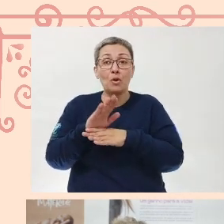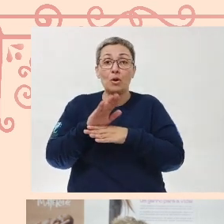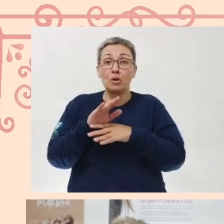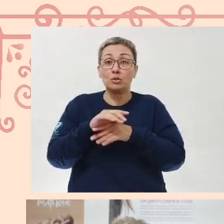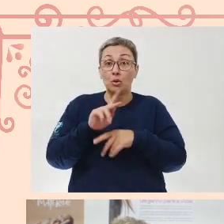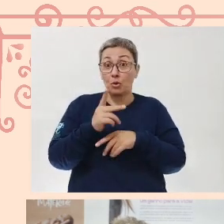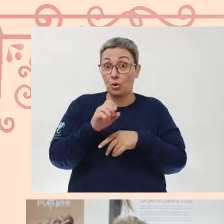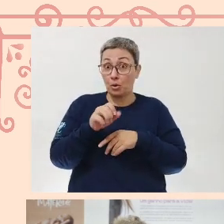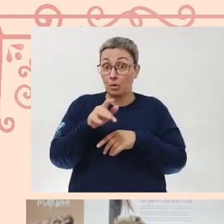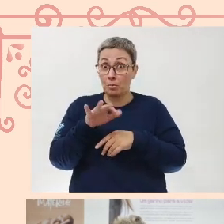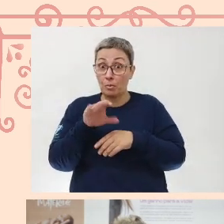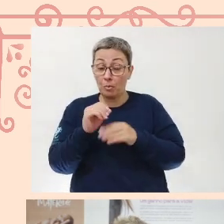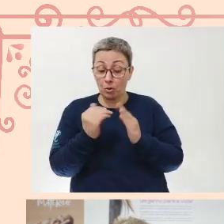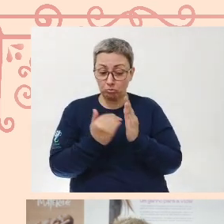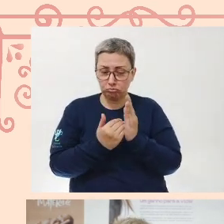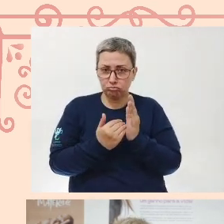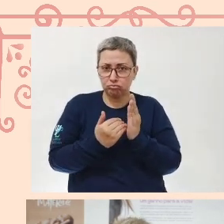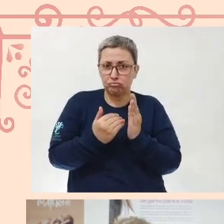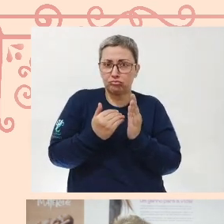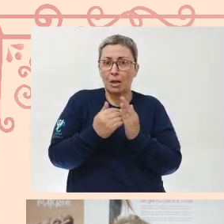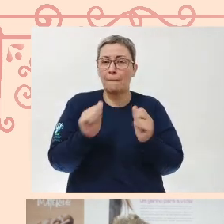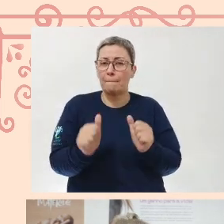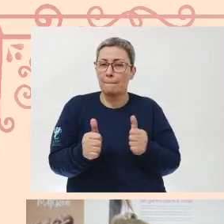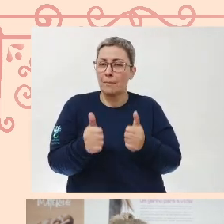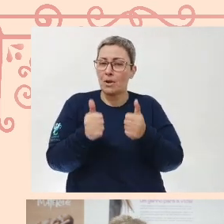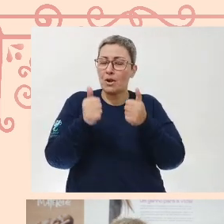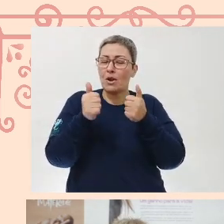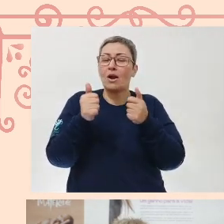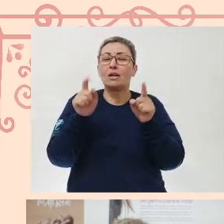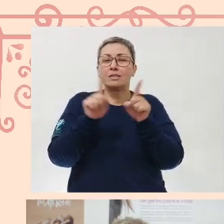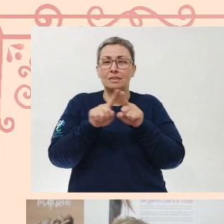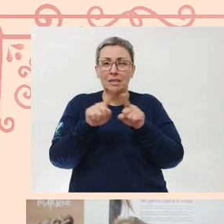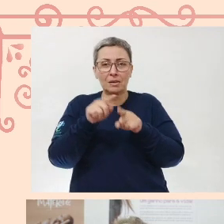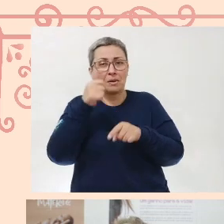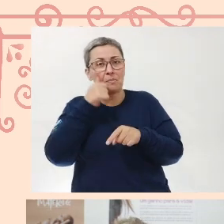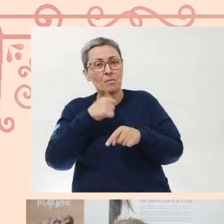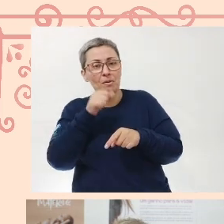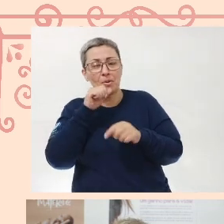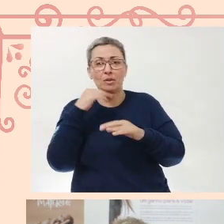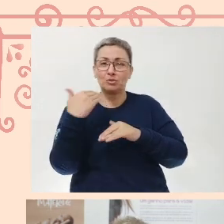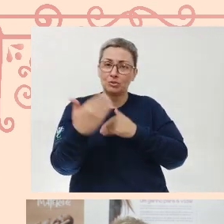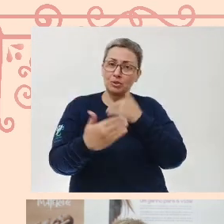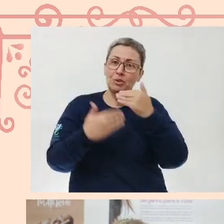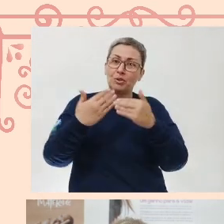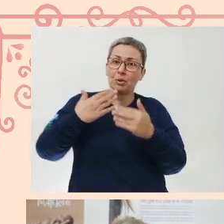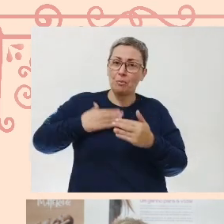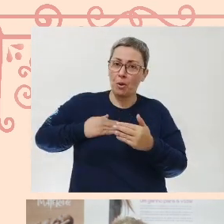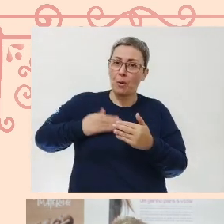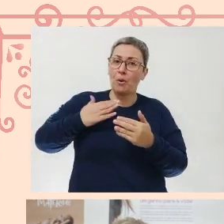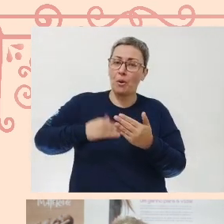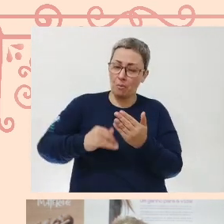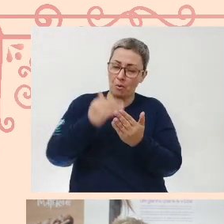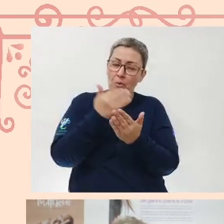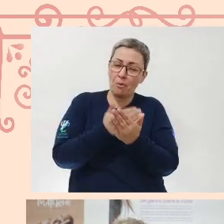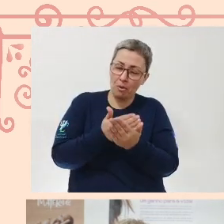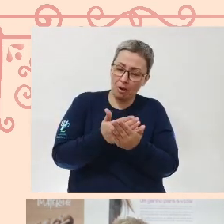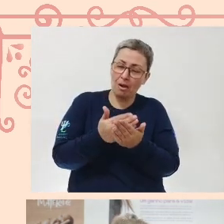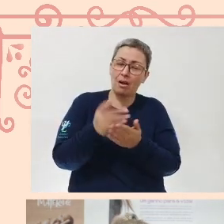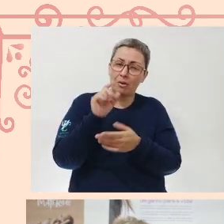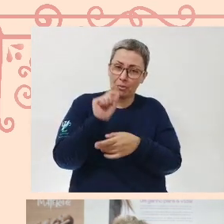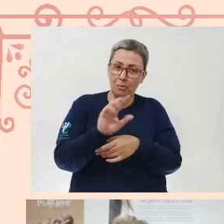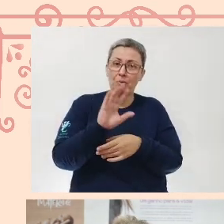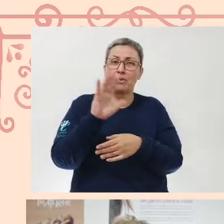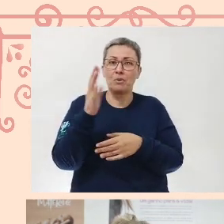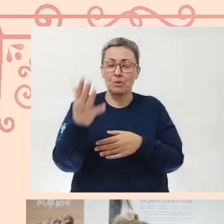contribui para que níveis hormonais já sejam modificados na mãe e, portanto, o processo lactacional